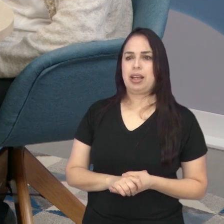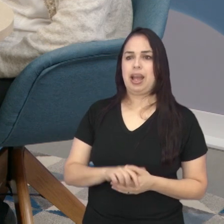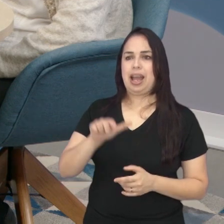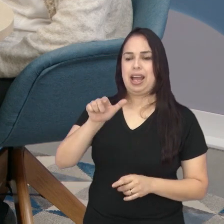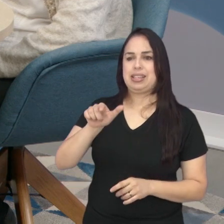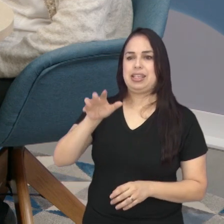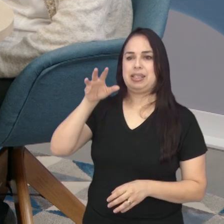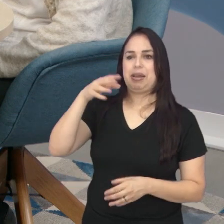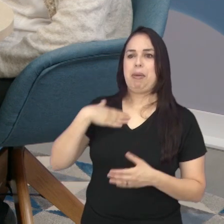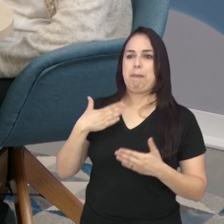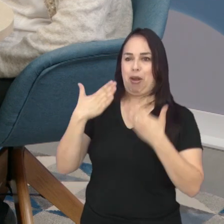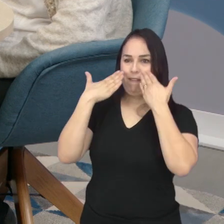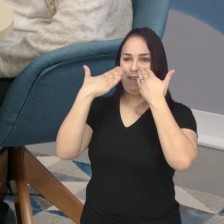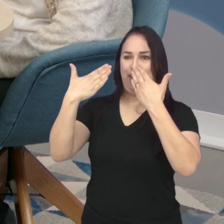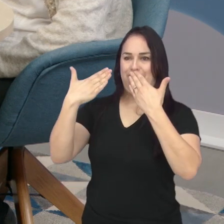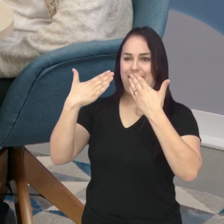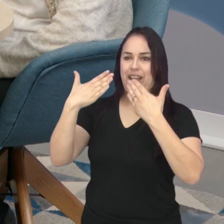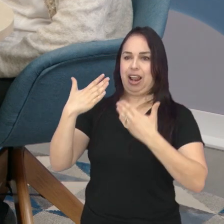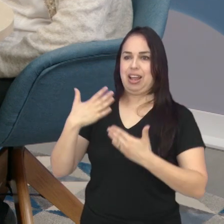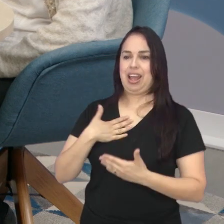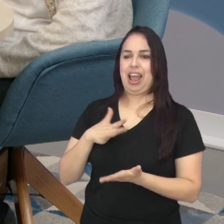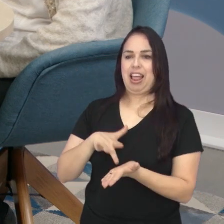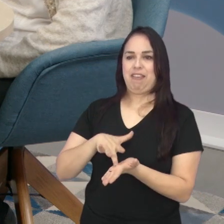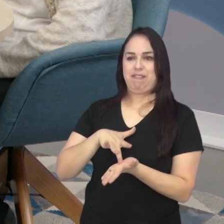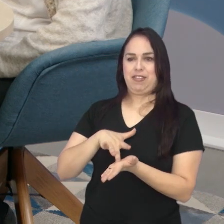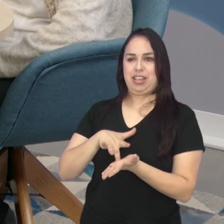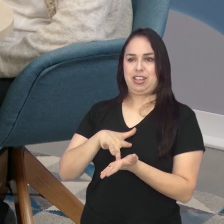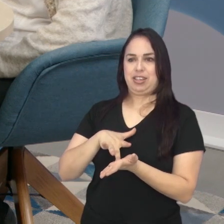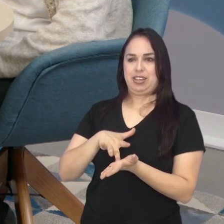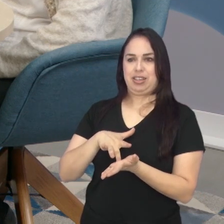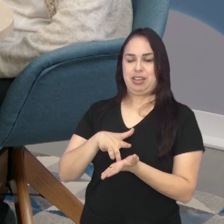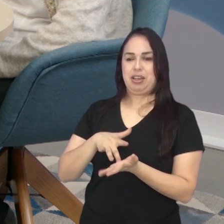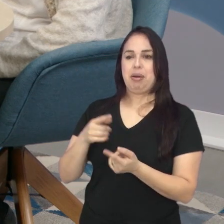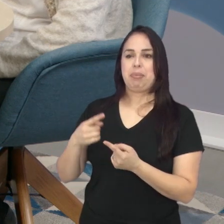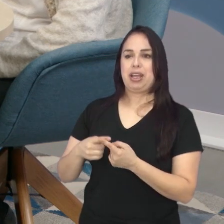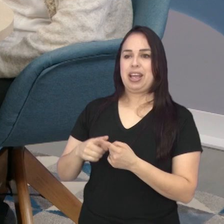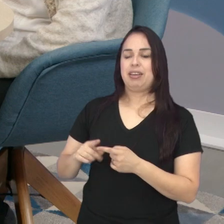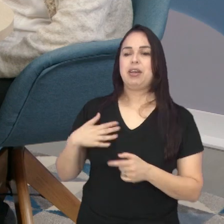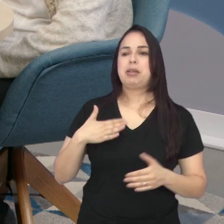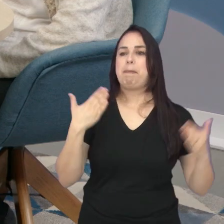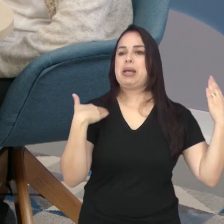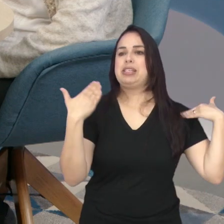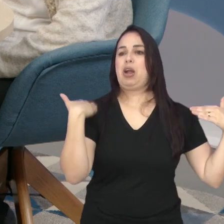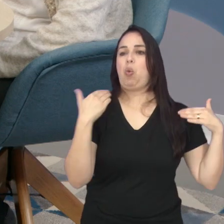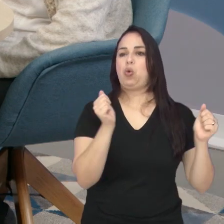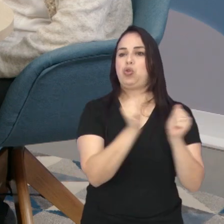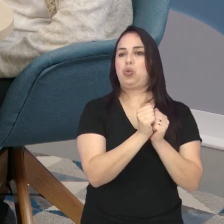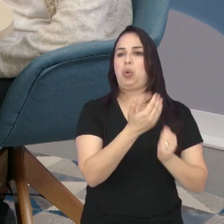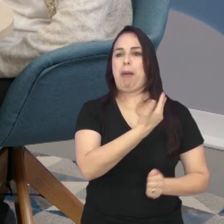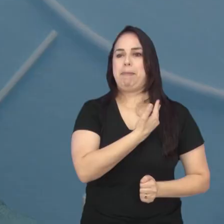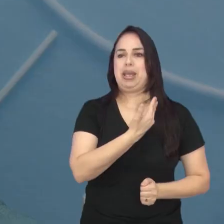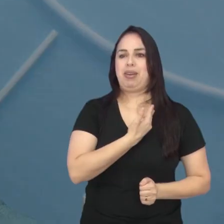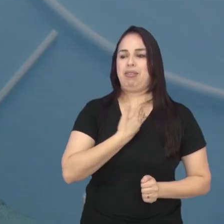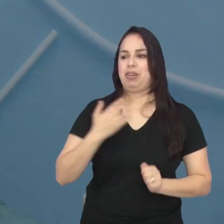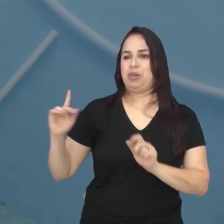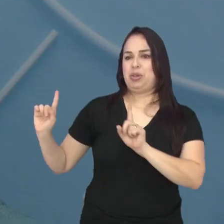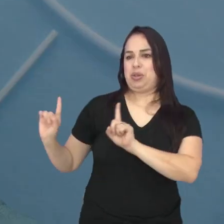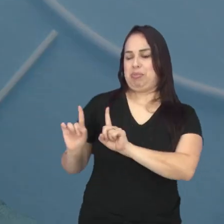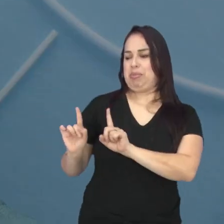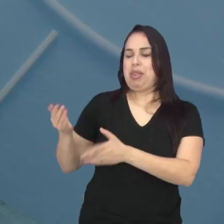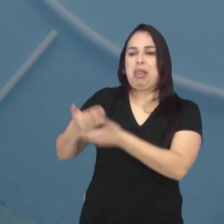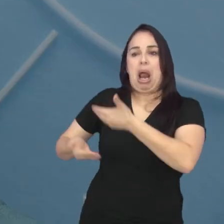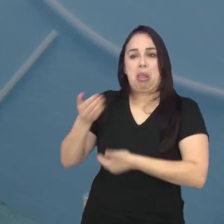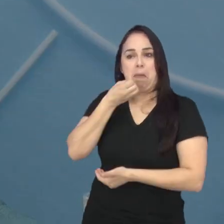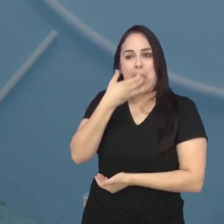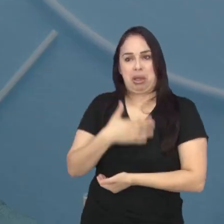ela disfarça, né, eu tenho paciente que fala, eu gosto de sair com outras pessoas porque daí meu marido me trata bem. Porque daí na frente dos outros ela